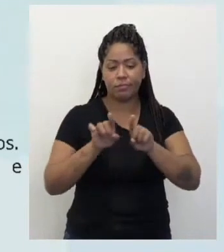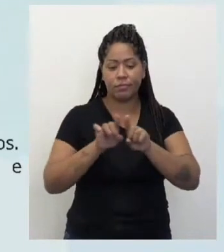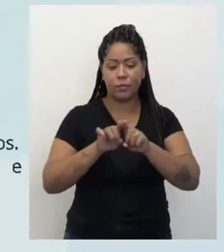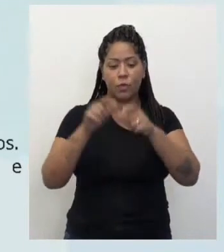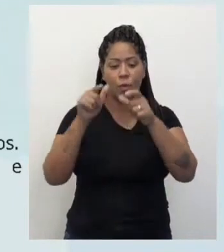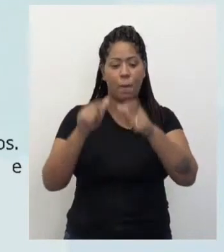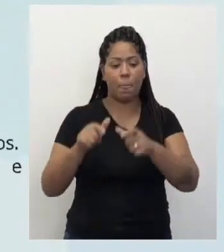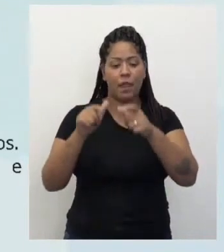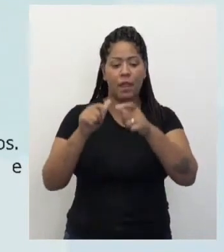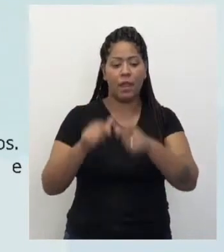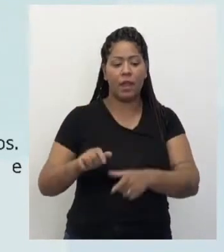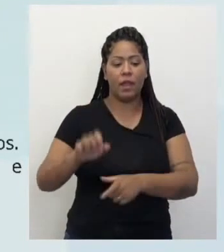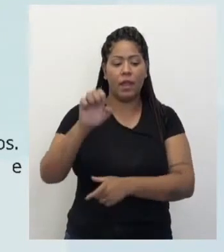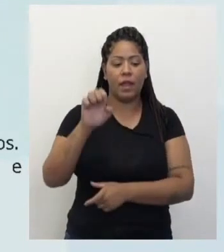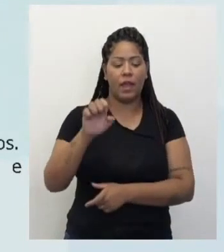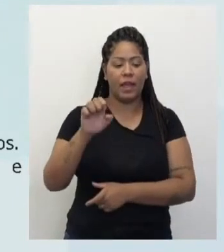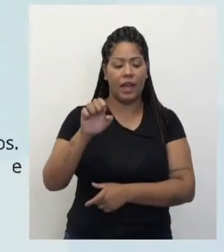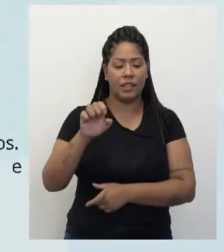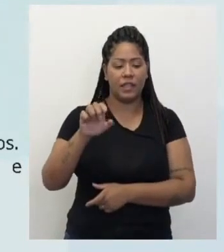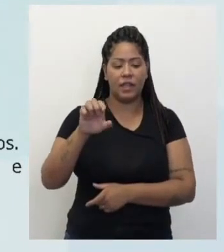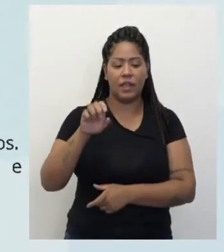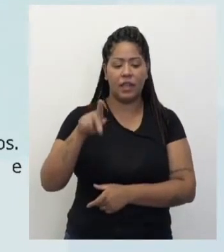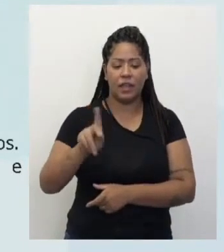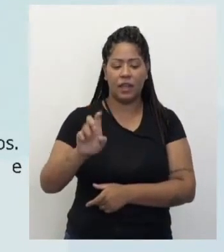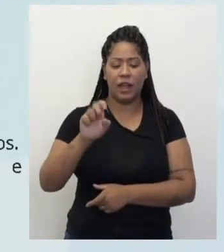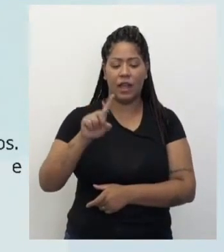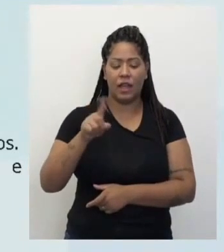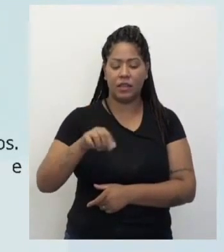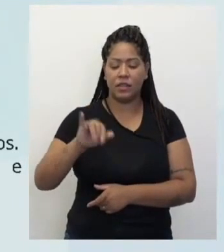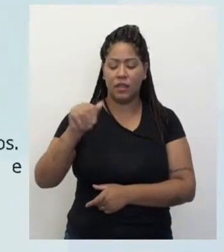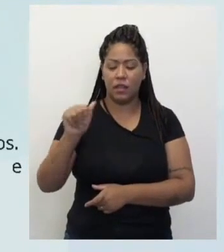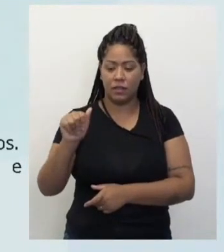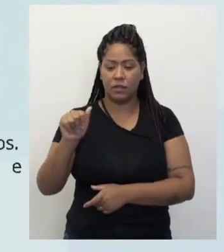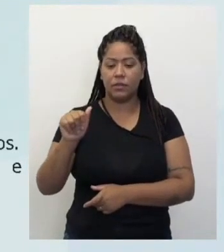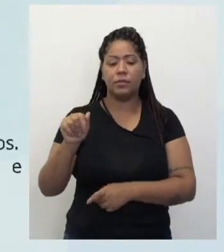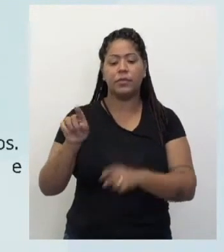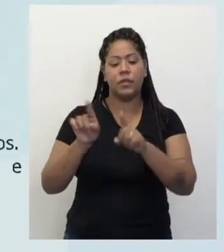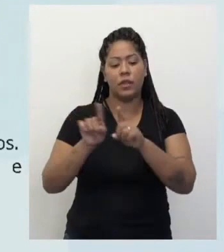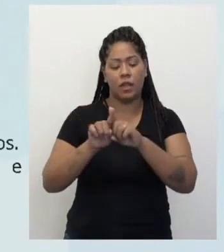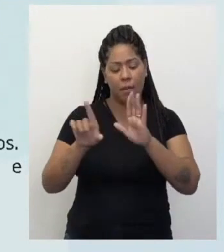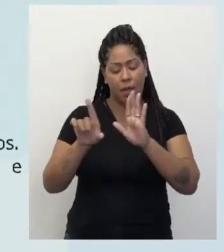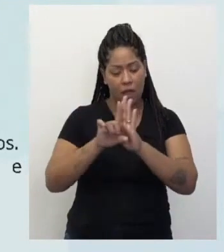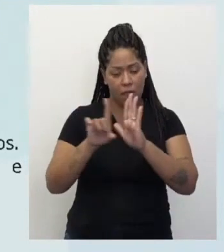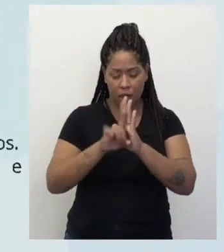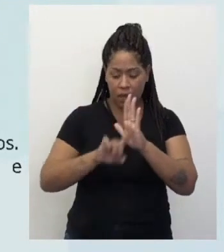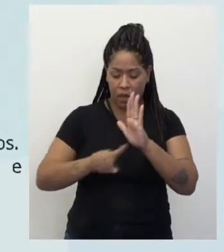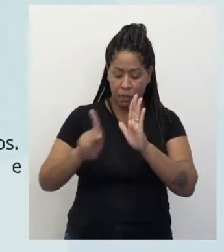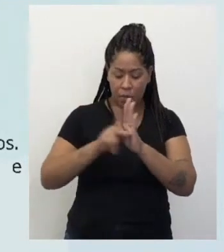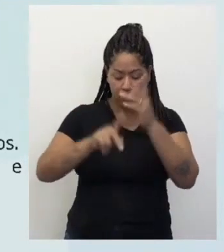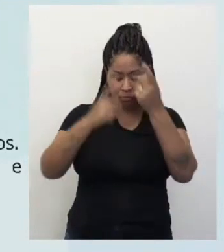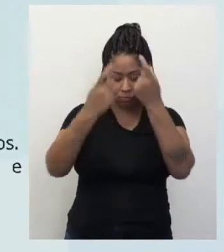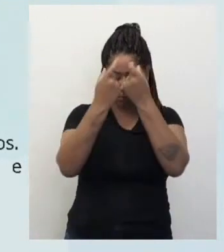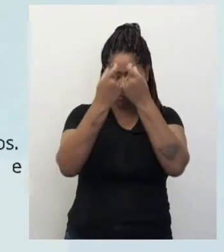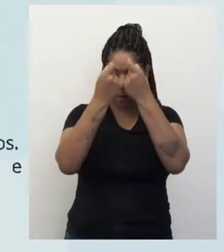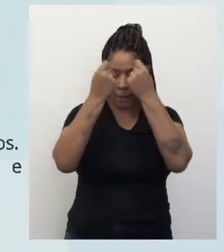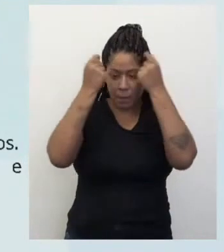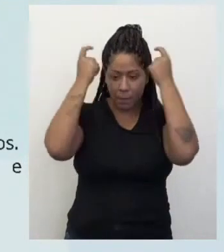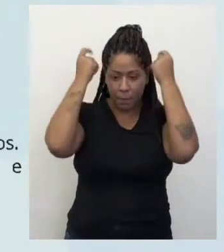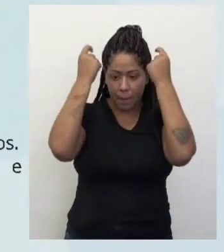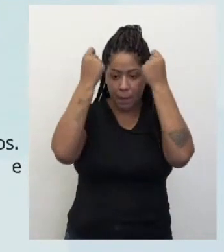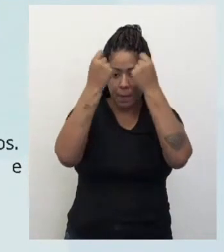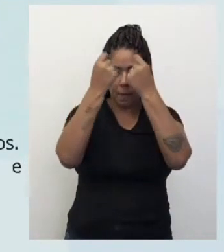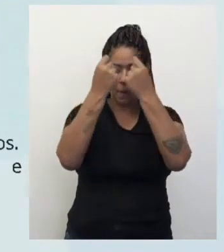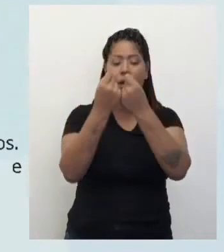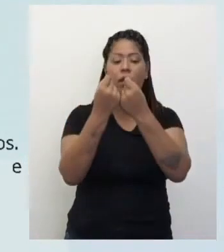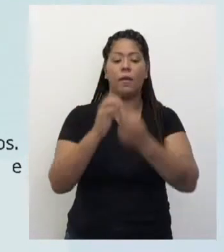exemplo, se reunia para discutir as leis, né, da Grécia, e depois, em volta dessa Acrópole, a gente tinha ali o núcleo